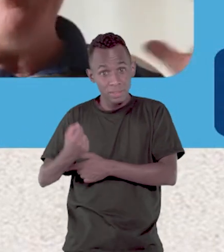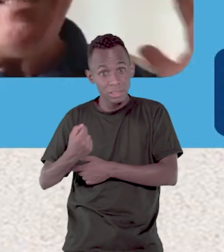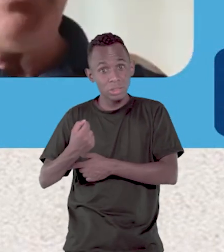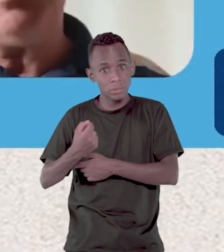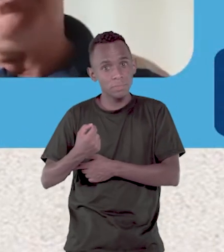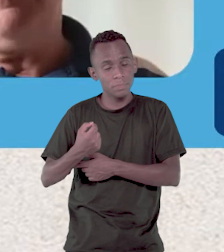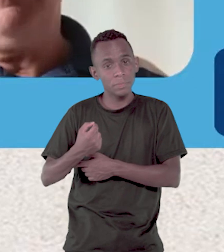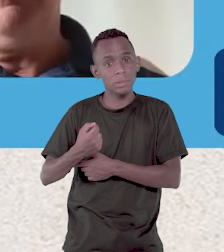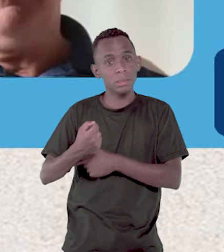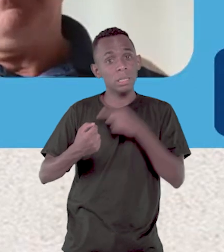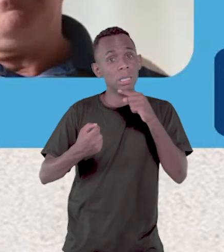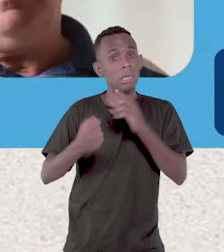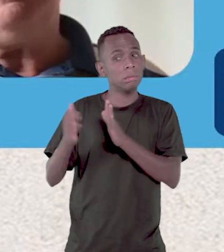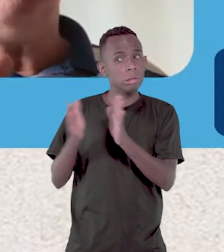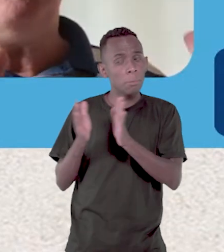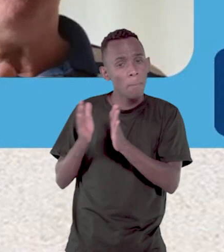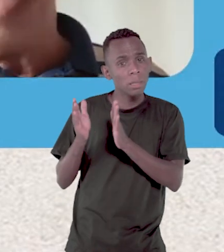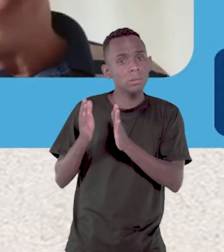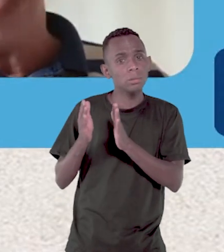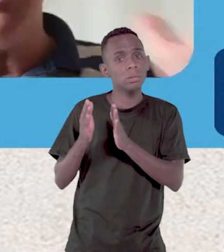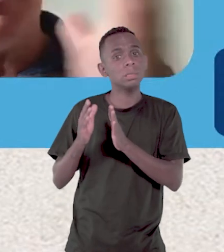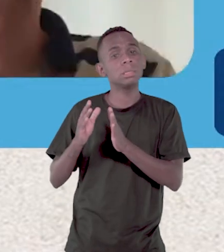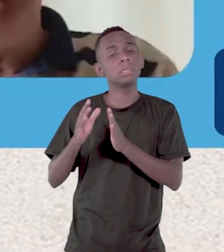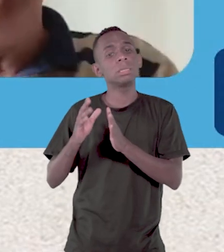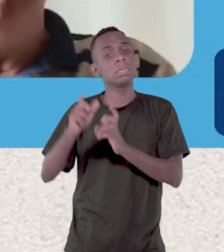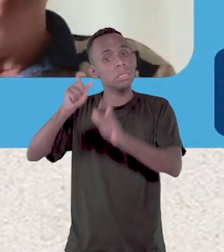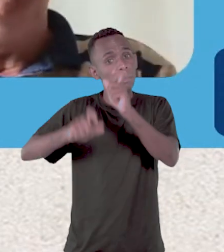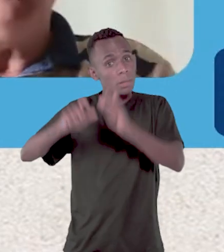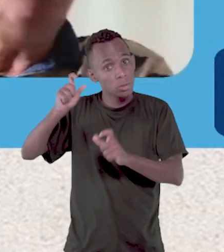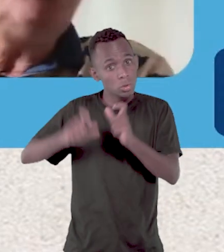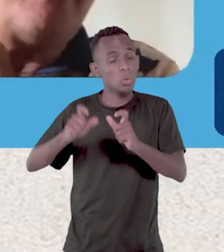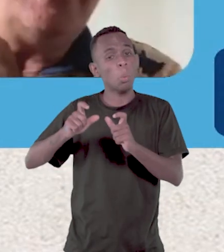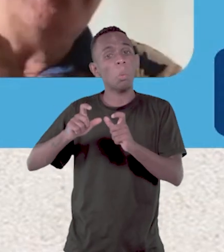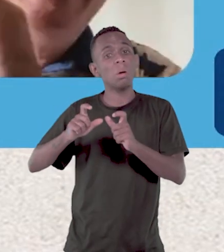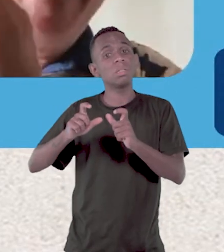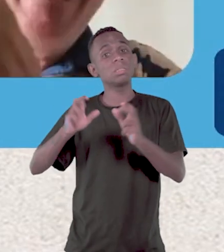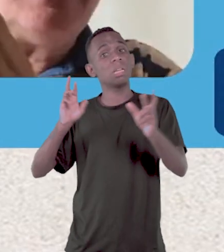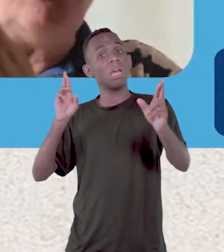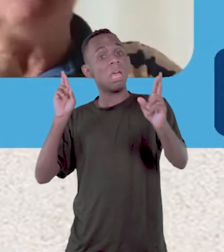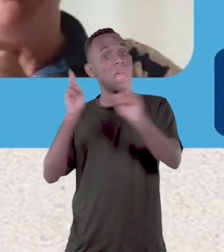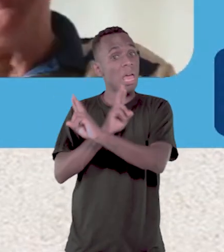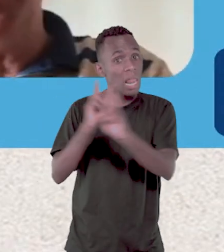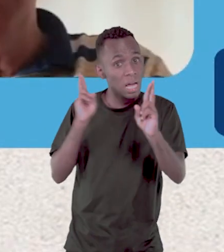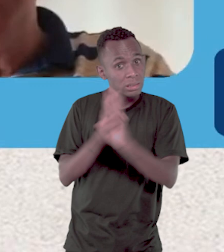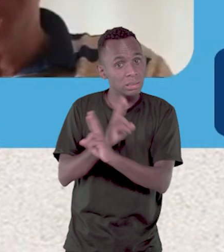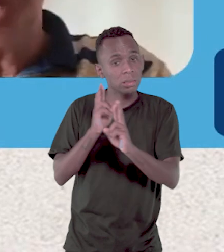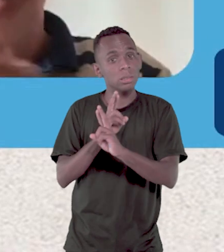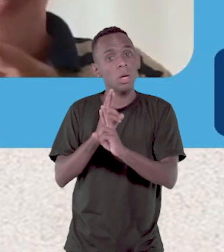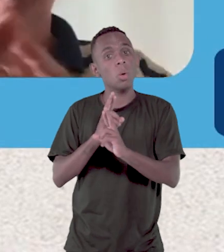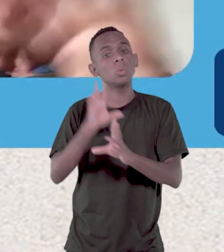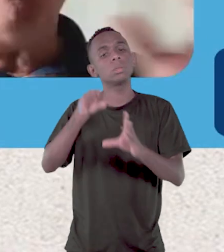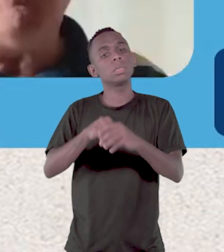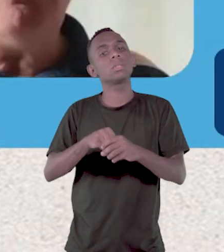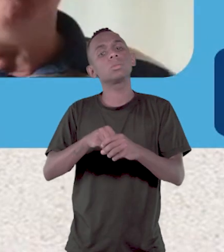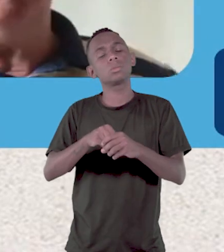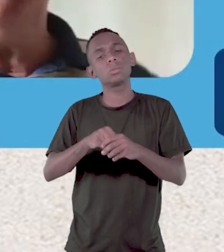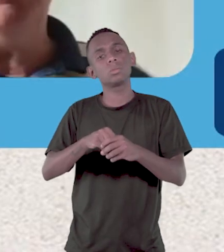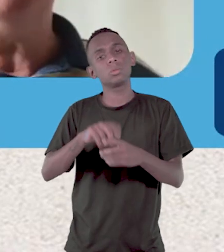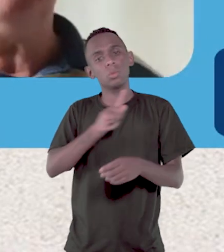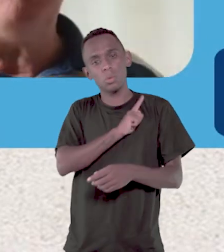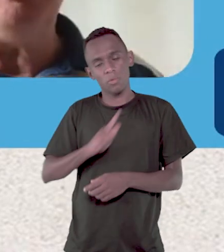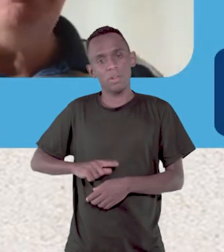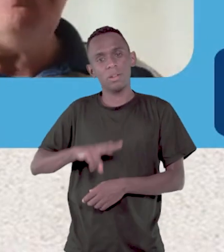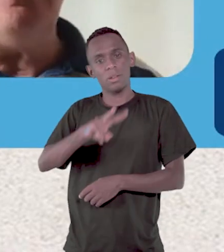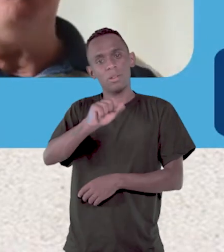na década de 20, eles estarão, de uma maneira direta ou de uma maneira indireta, ao longo do